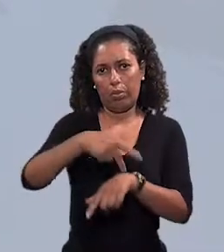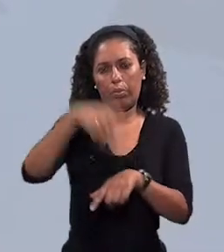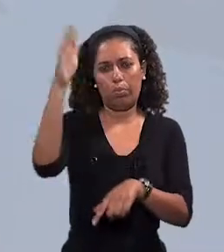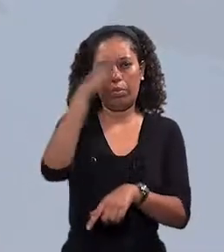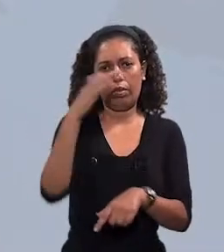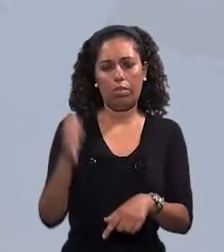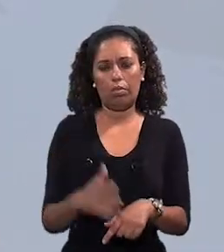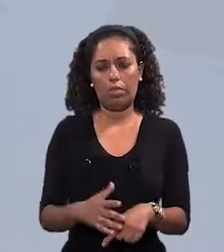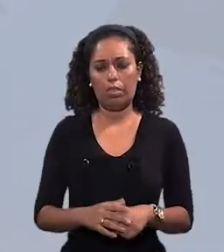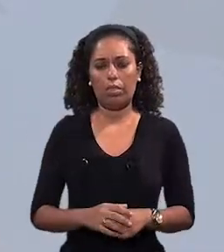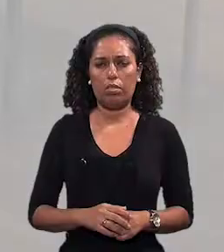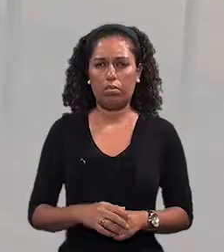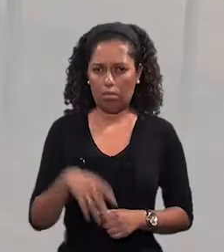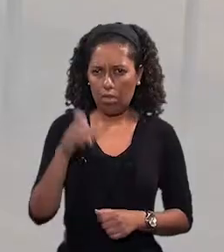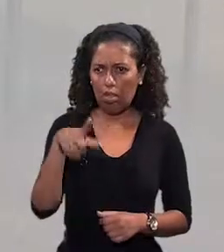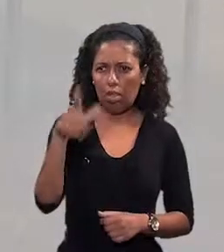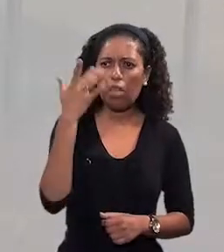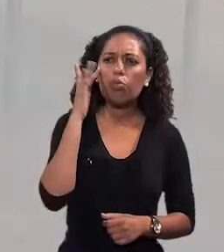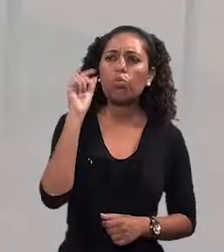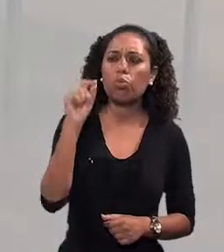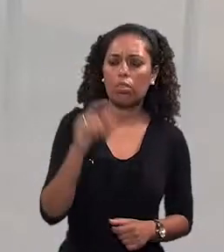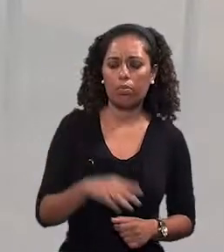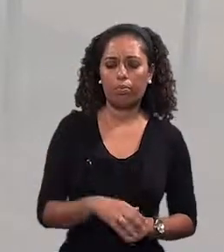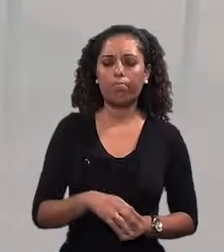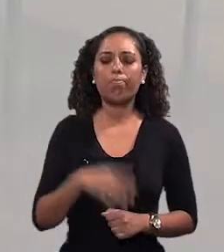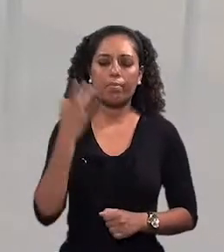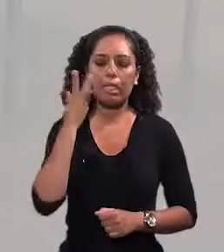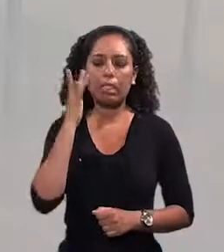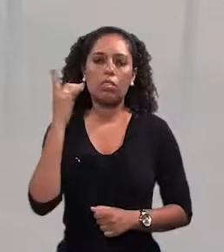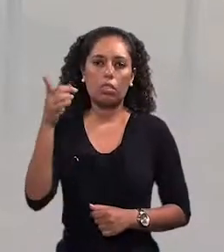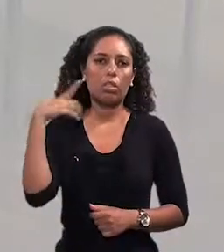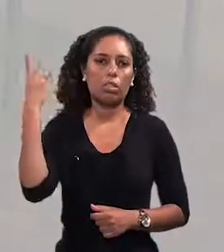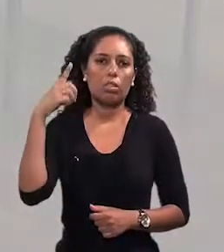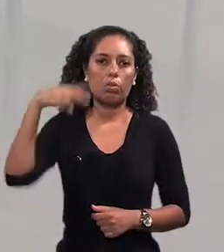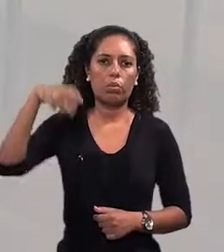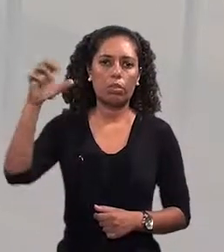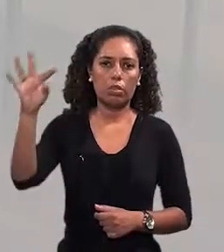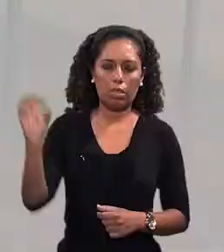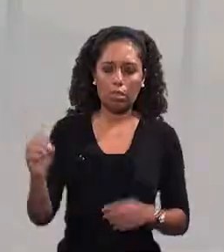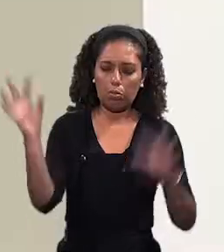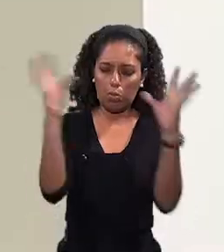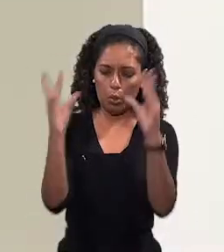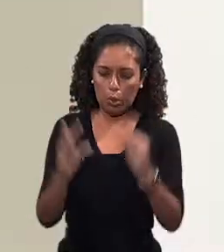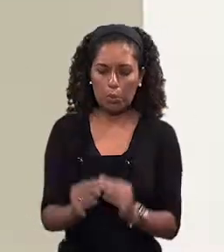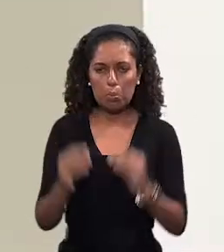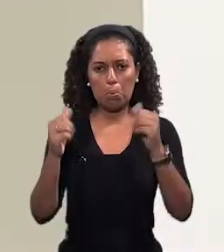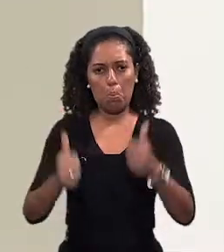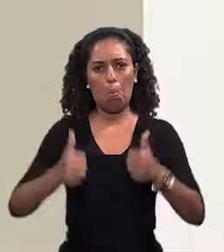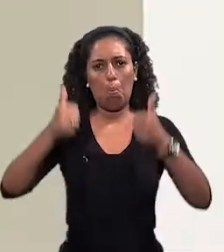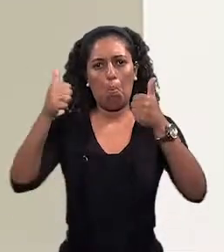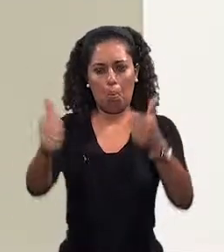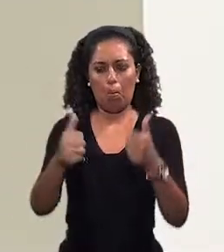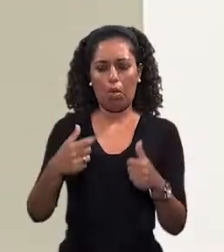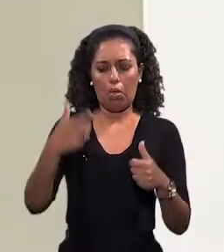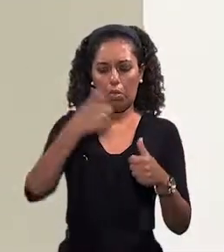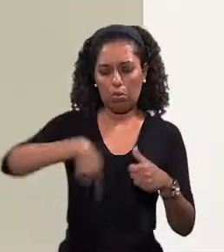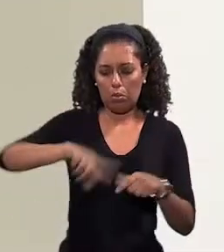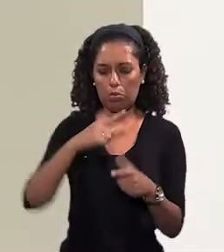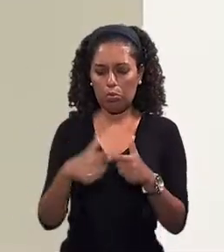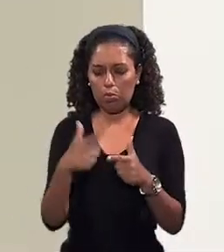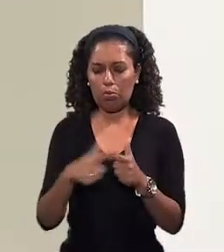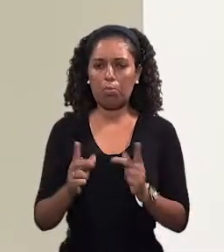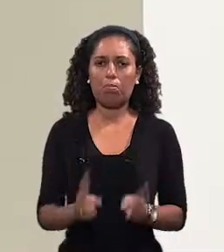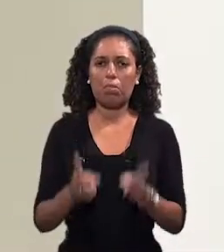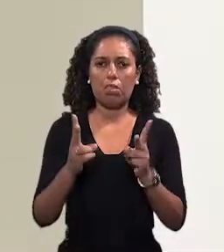país, deputado Renan Ferreirinha. Acredito que o Jorge Felipe conseguiu realmente resumir essa questão que a gente já vem enfrentando há tanto